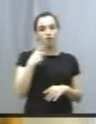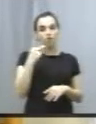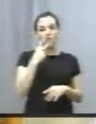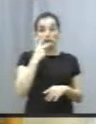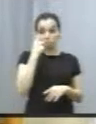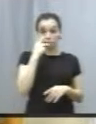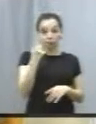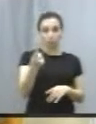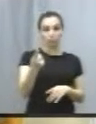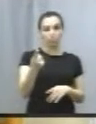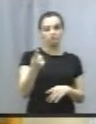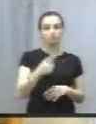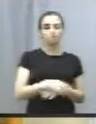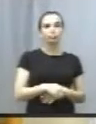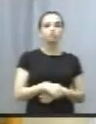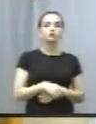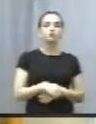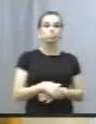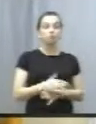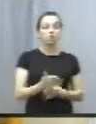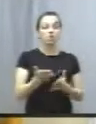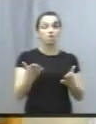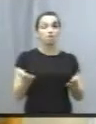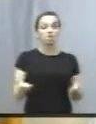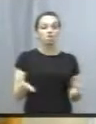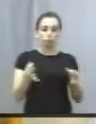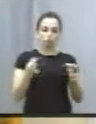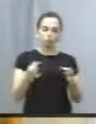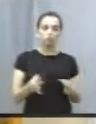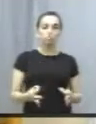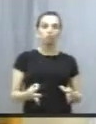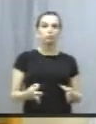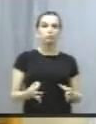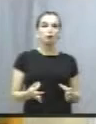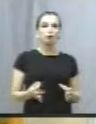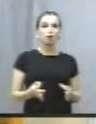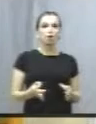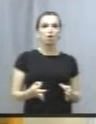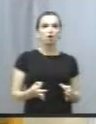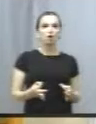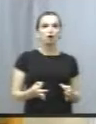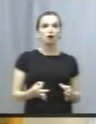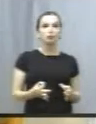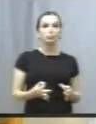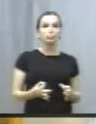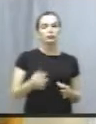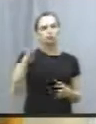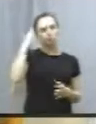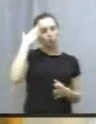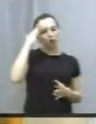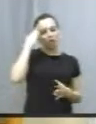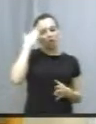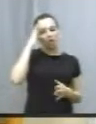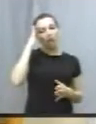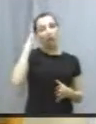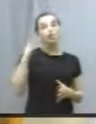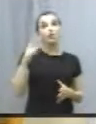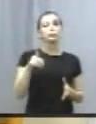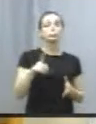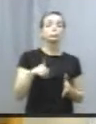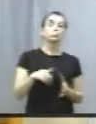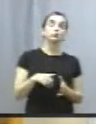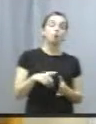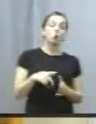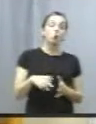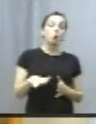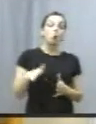Então, mas eu acho justo, na minha opinião, não sou entendido na área, não sou especialista, aquilo que eu escuto